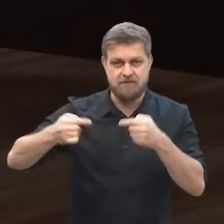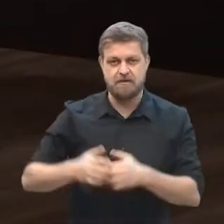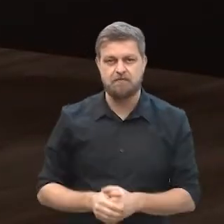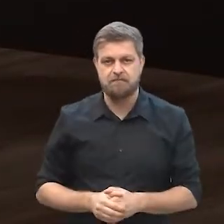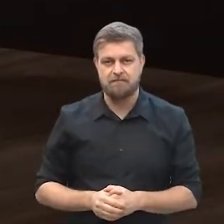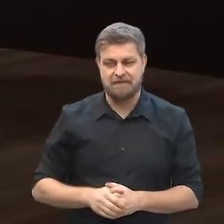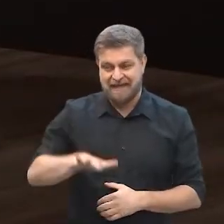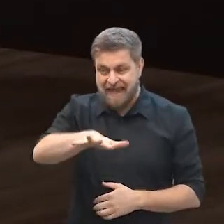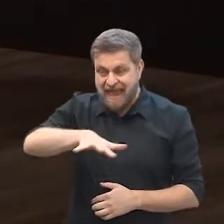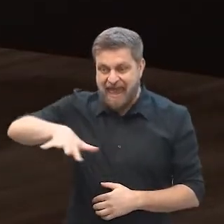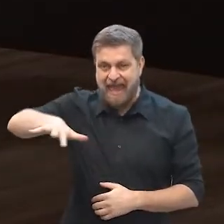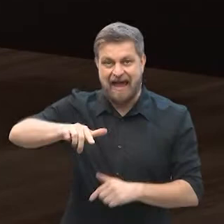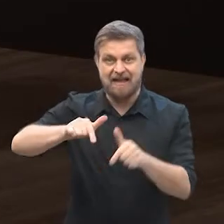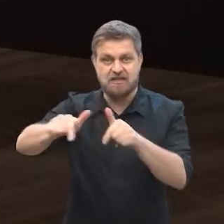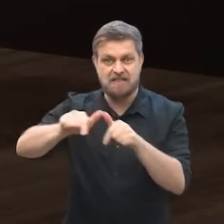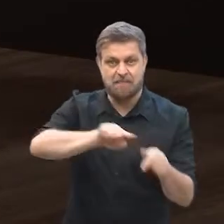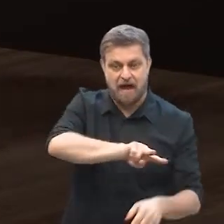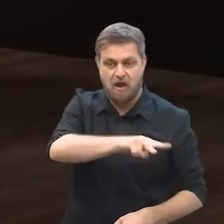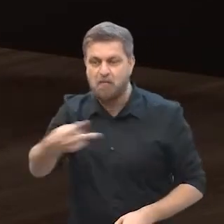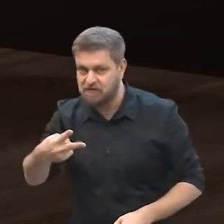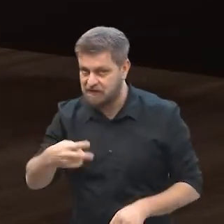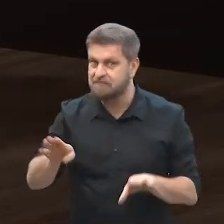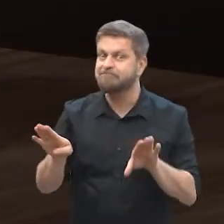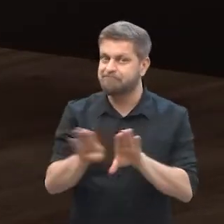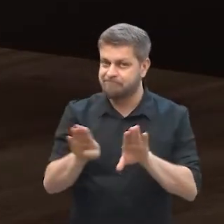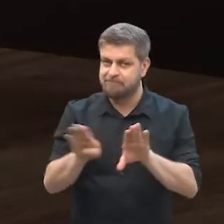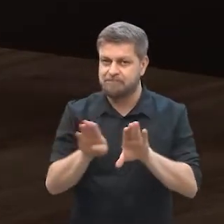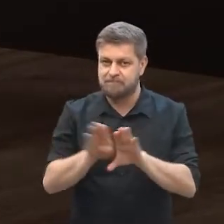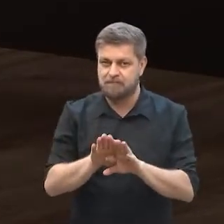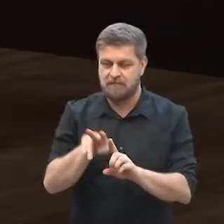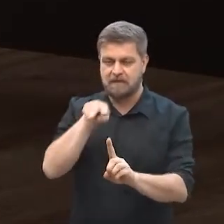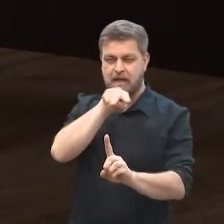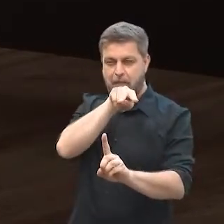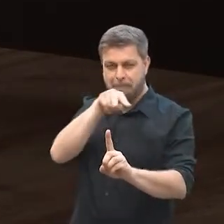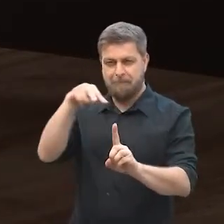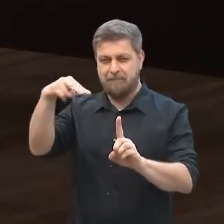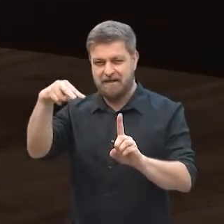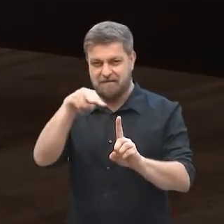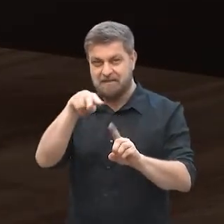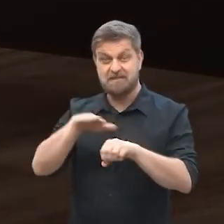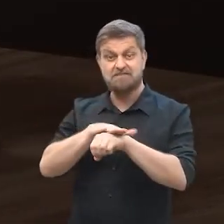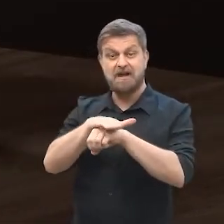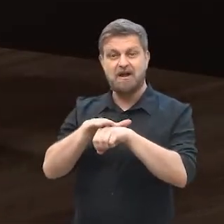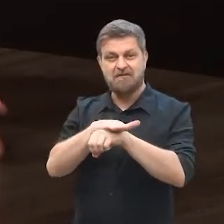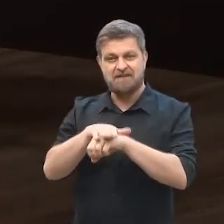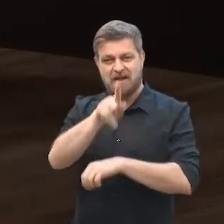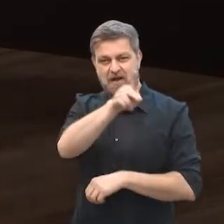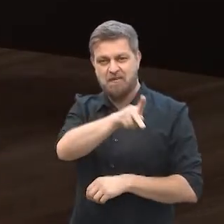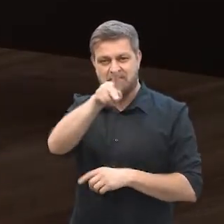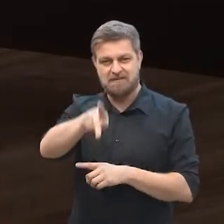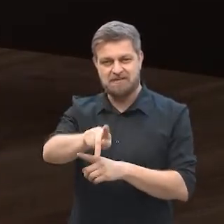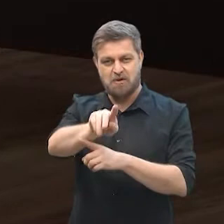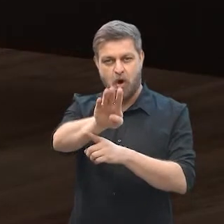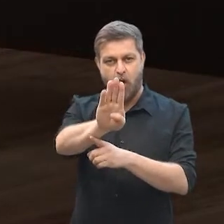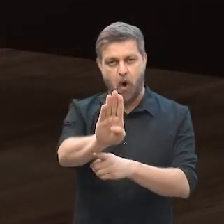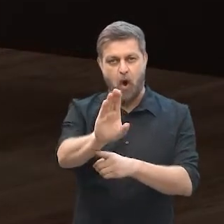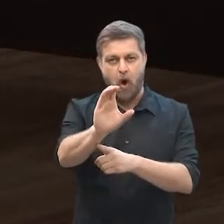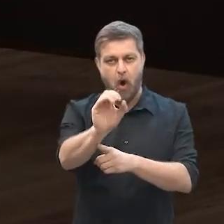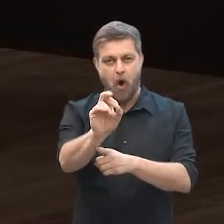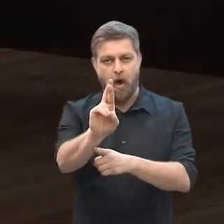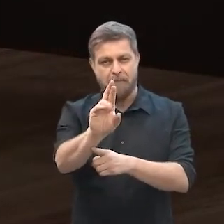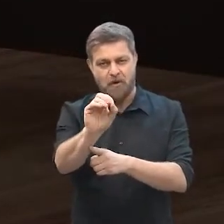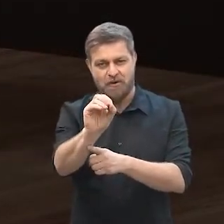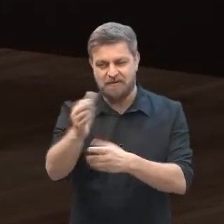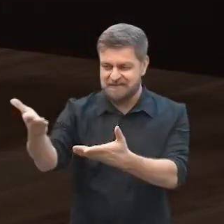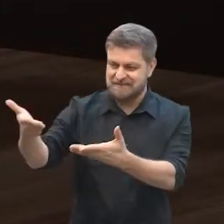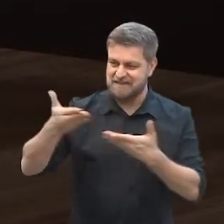mudar de segmento também. Sobre essa perspectiva, a gente vai conversar com o professor Borô. Professor, seja bem-vindo ao Ser